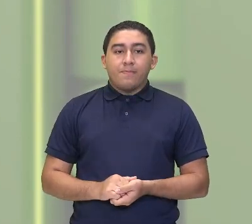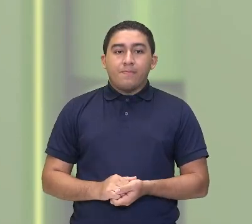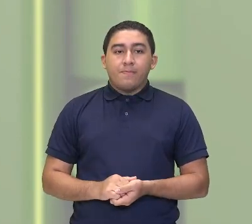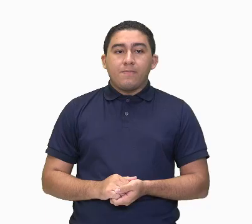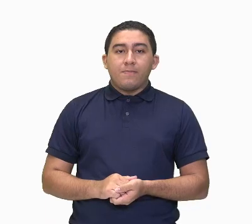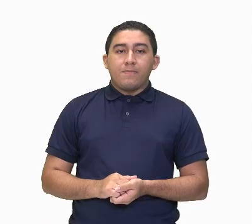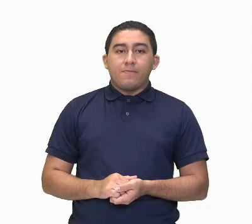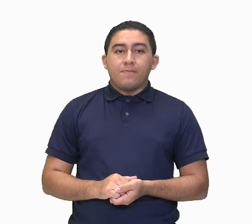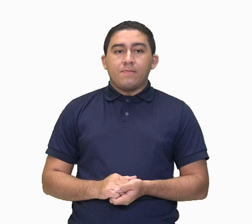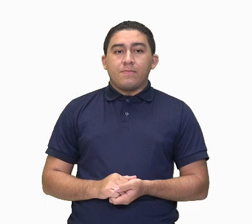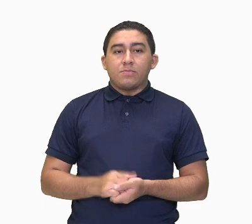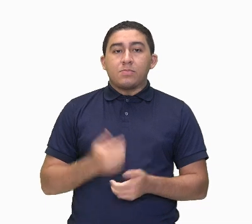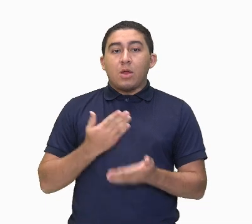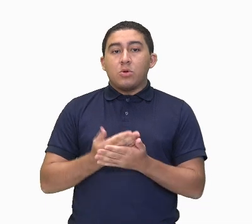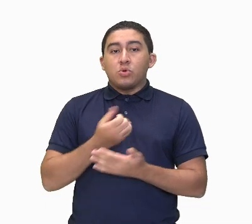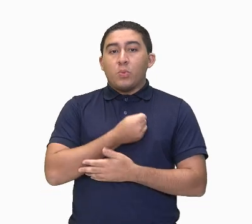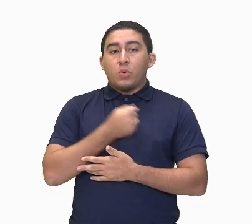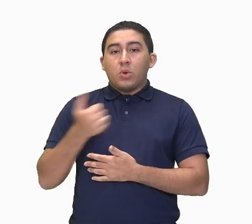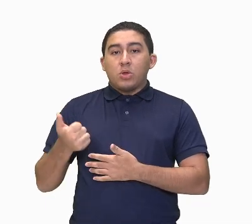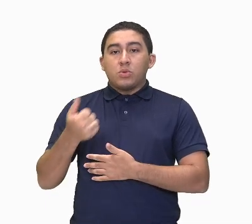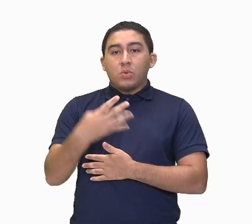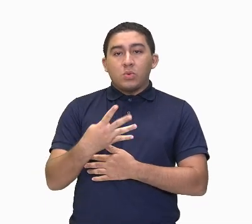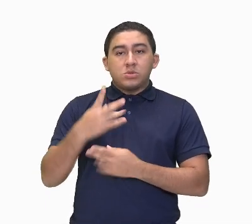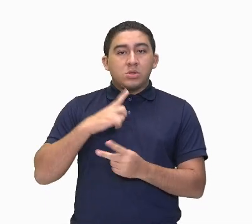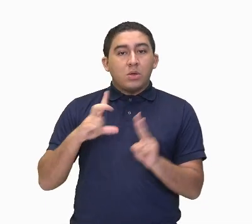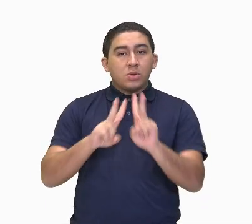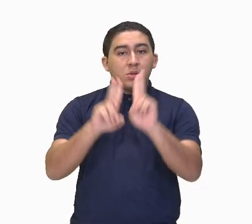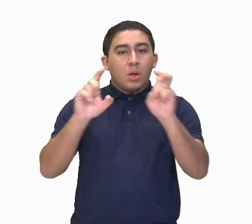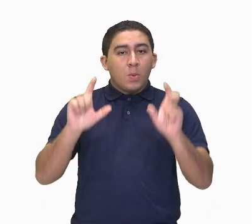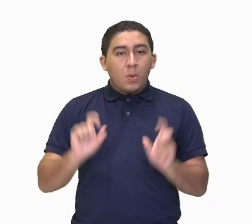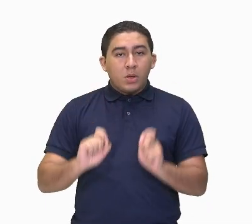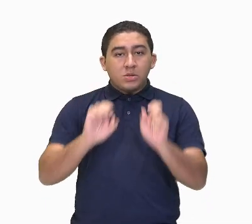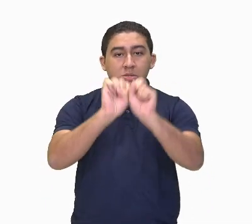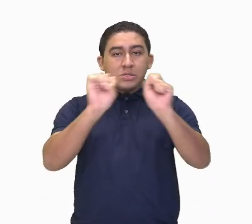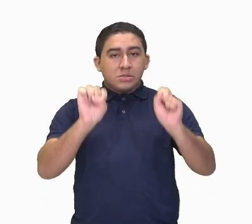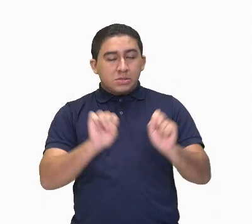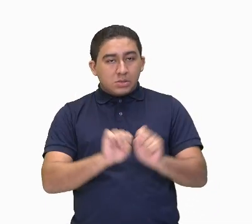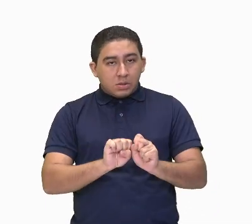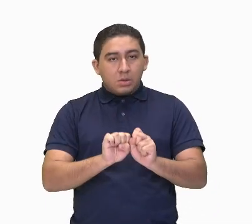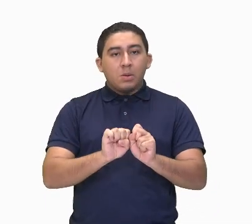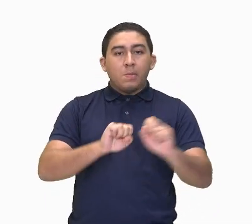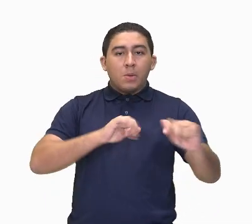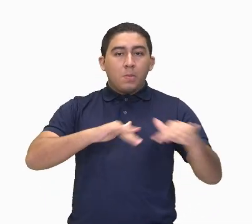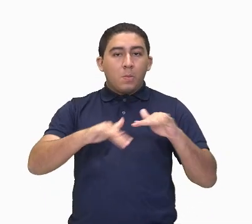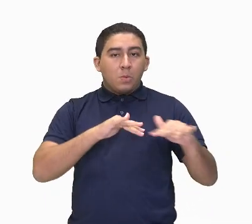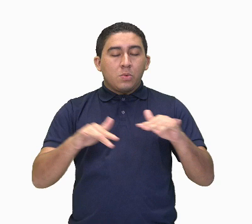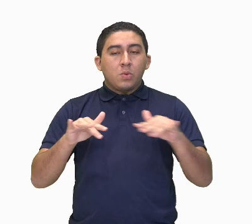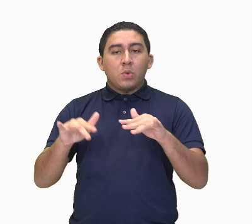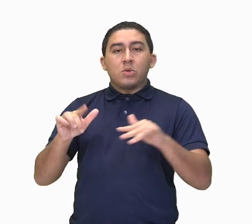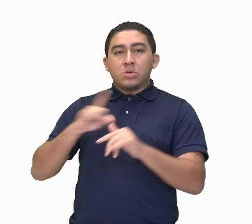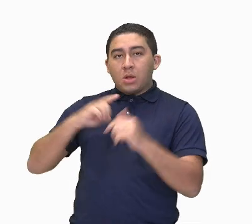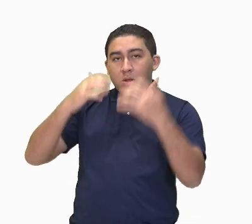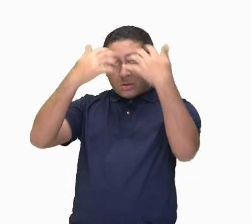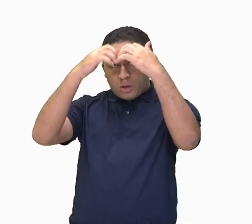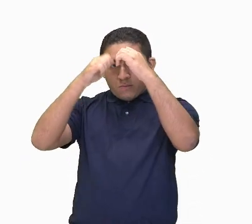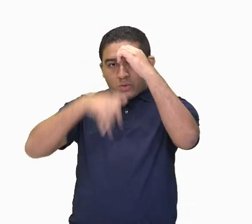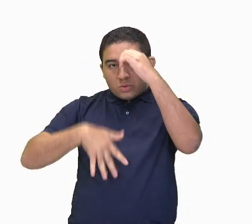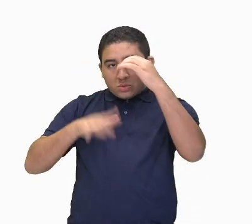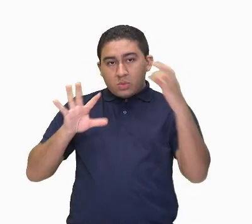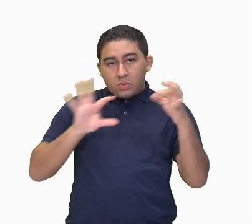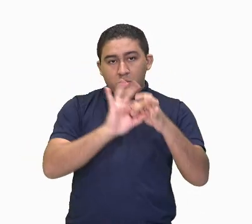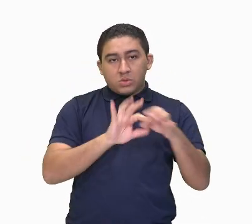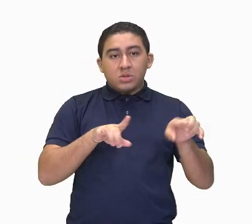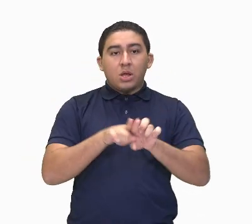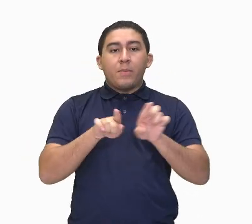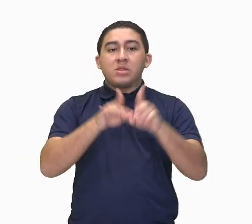aula 14 traz pra gente aí como objeto de conhecimento interação entre os sistemas locomotor e nervoso e